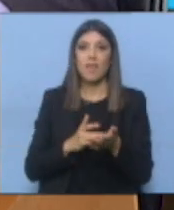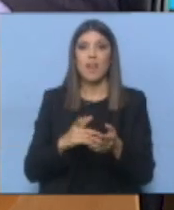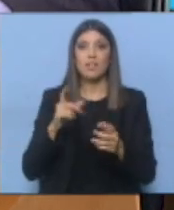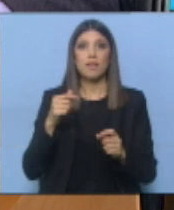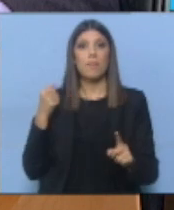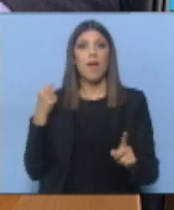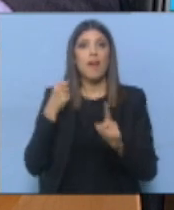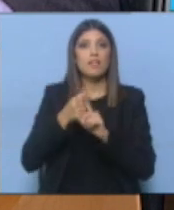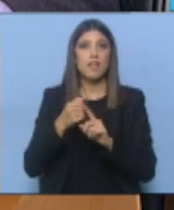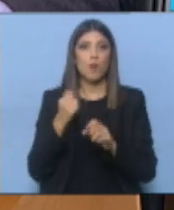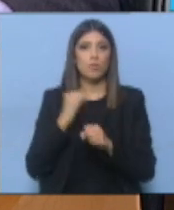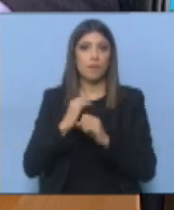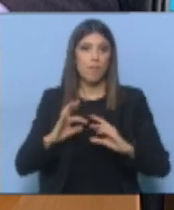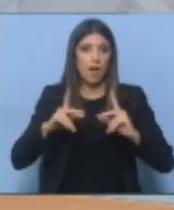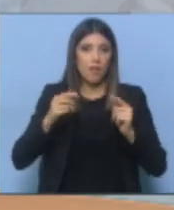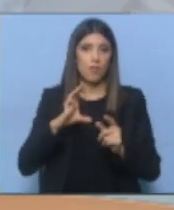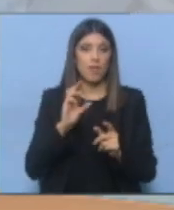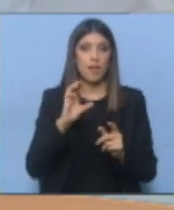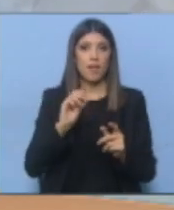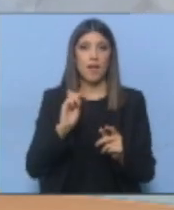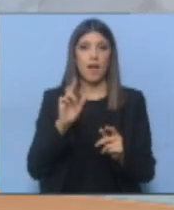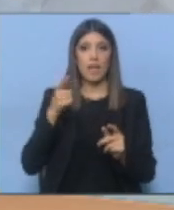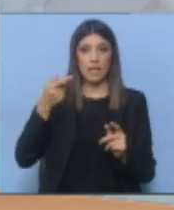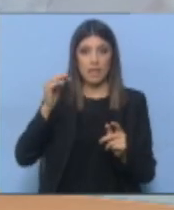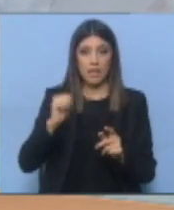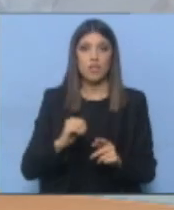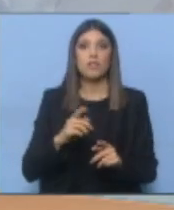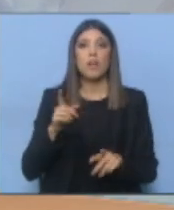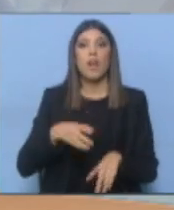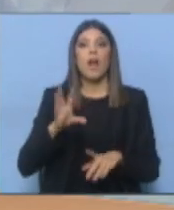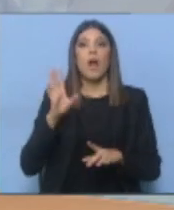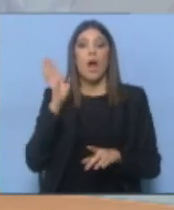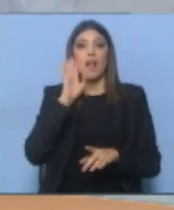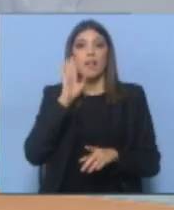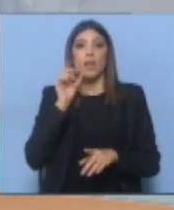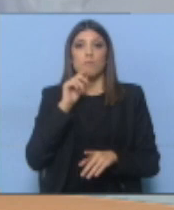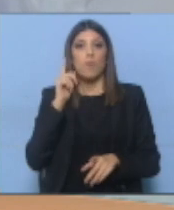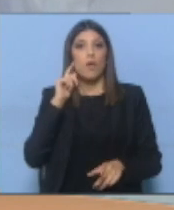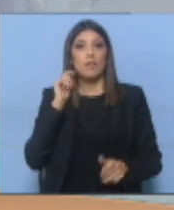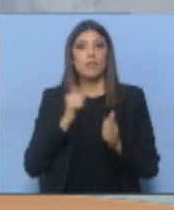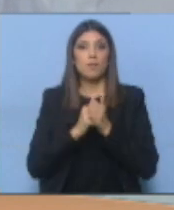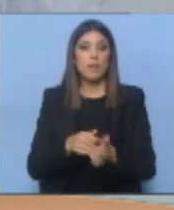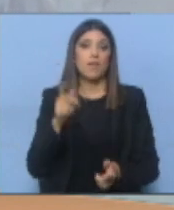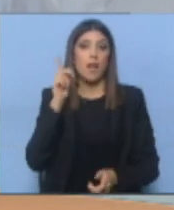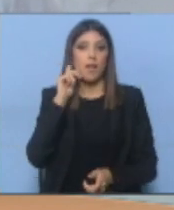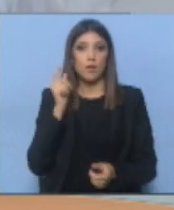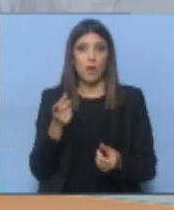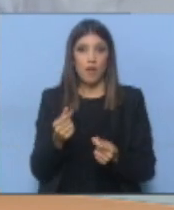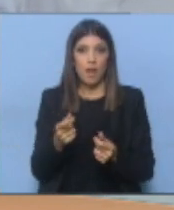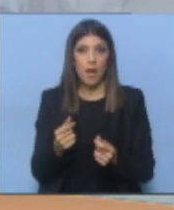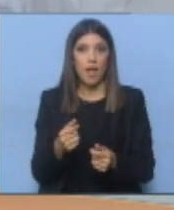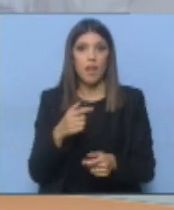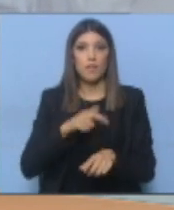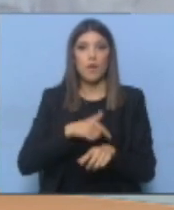Cáritas. A terminar, recordo apenas que mais logo ainda pode acompanhar a edição rádio do programa Eclésia na Antena 1, quando